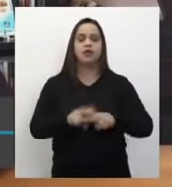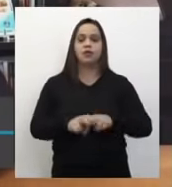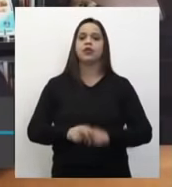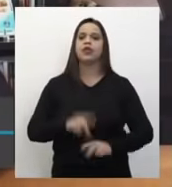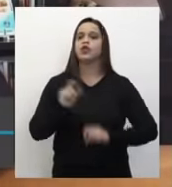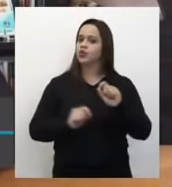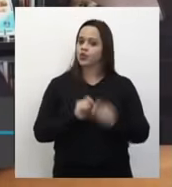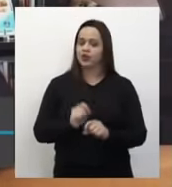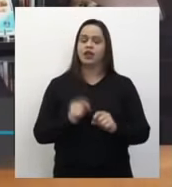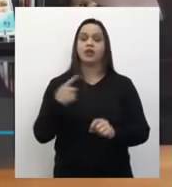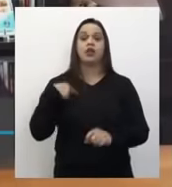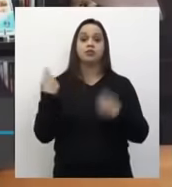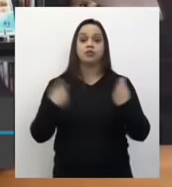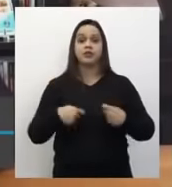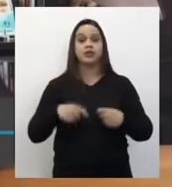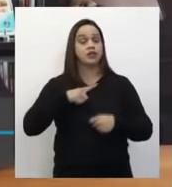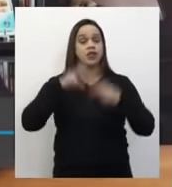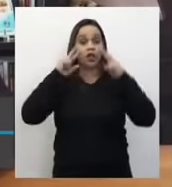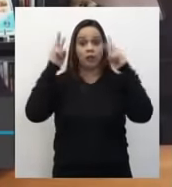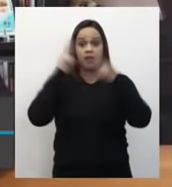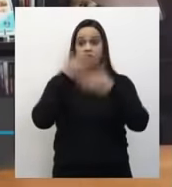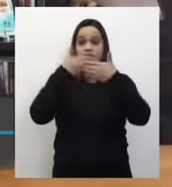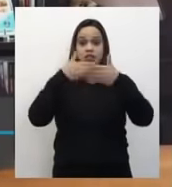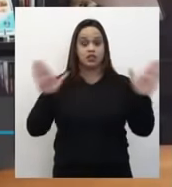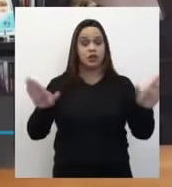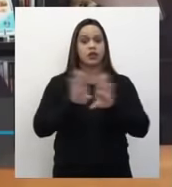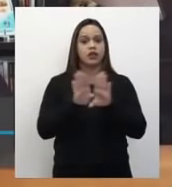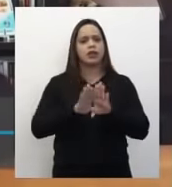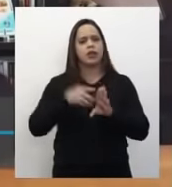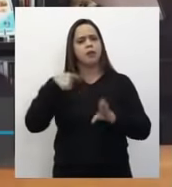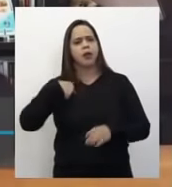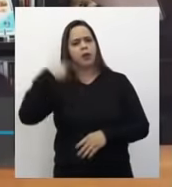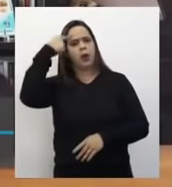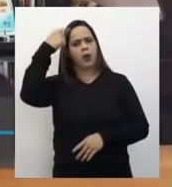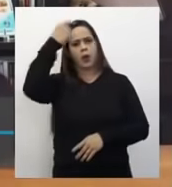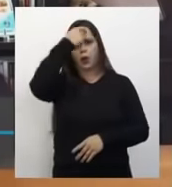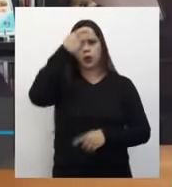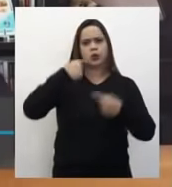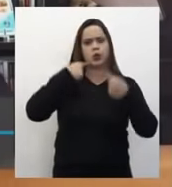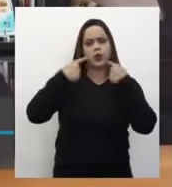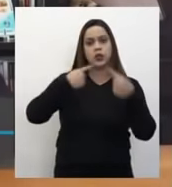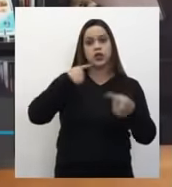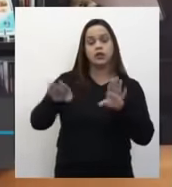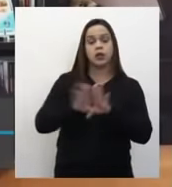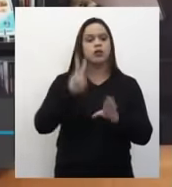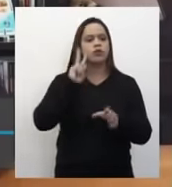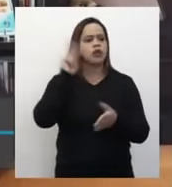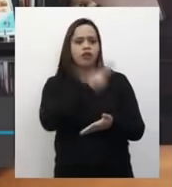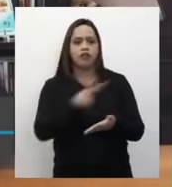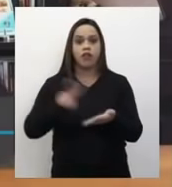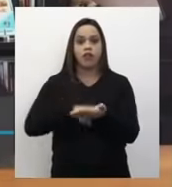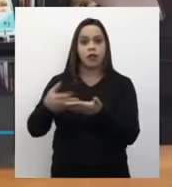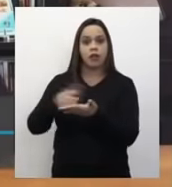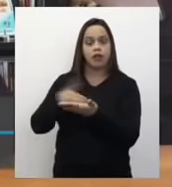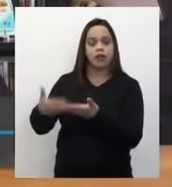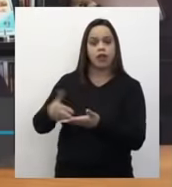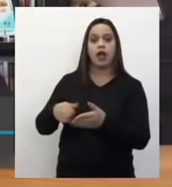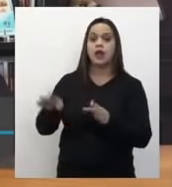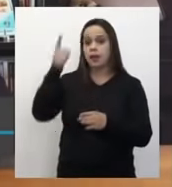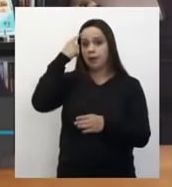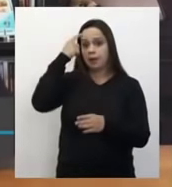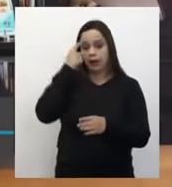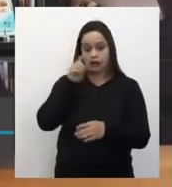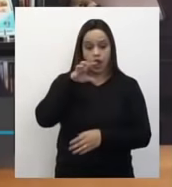nós precisamos ter uma visão ampla e senso crítico para interpretar o que acontece à nossa volta e pensar, tanto localmente como